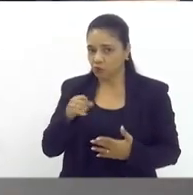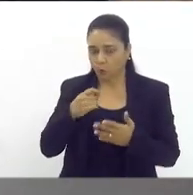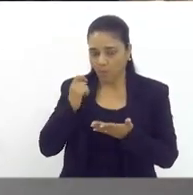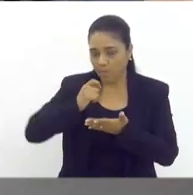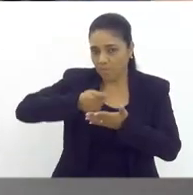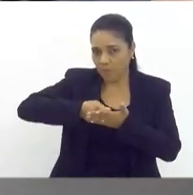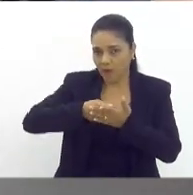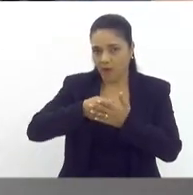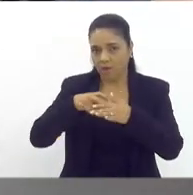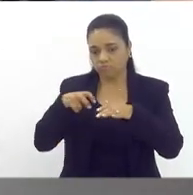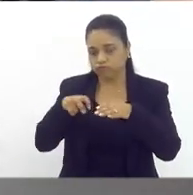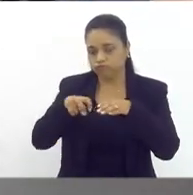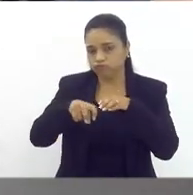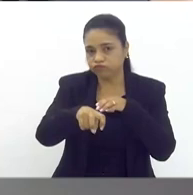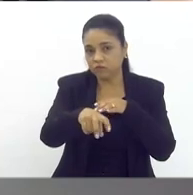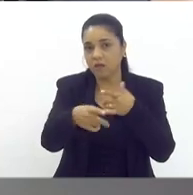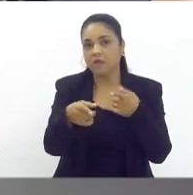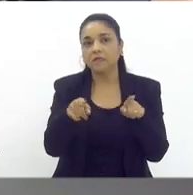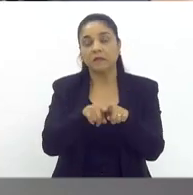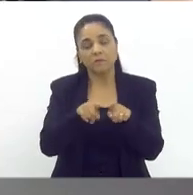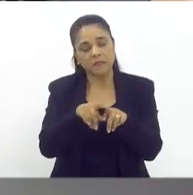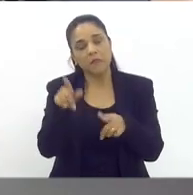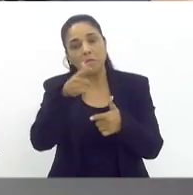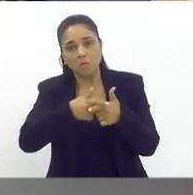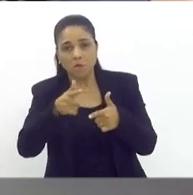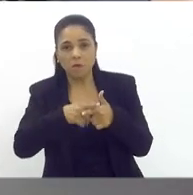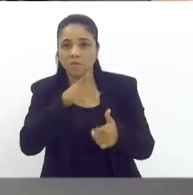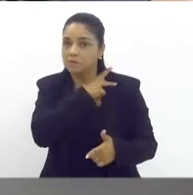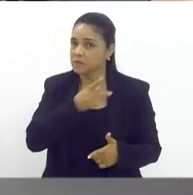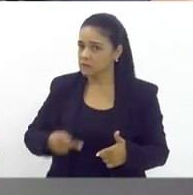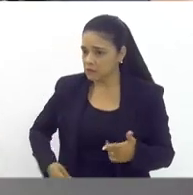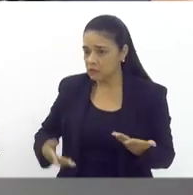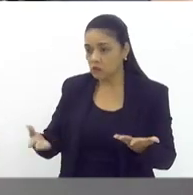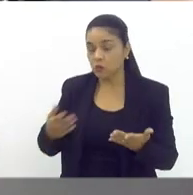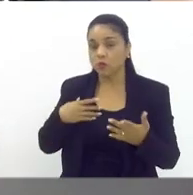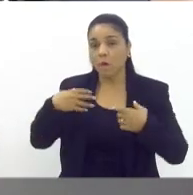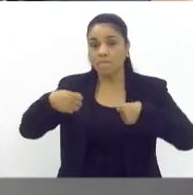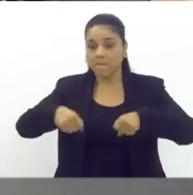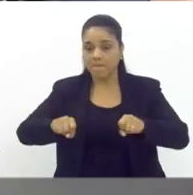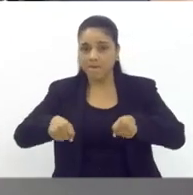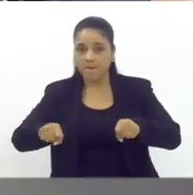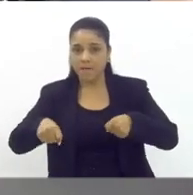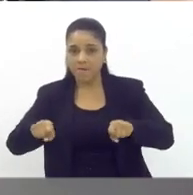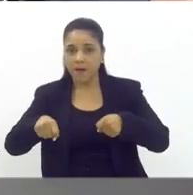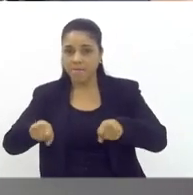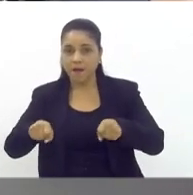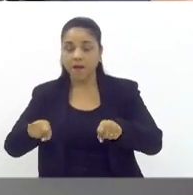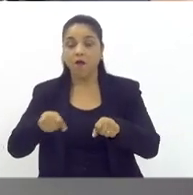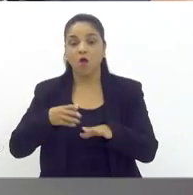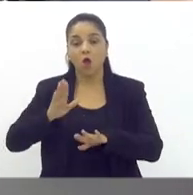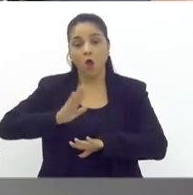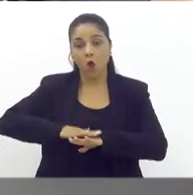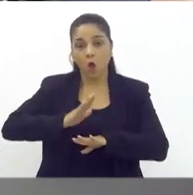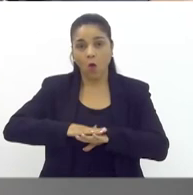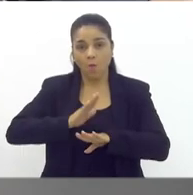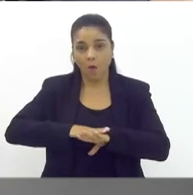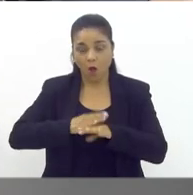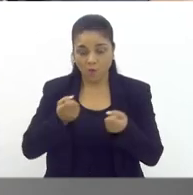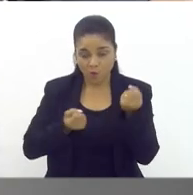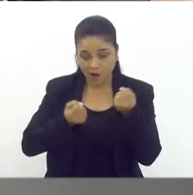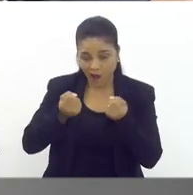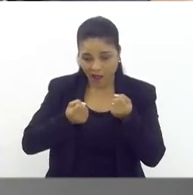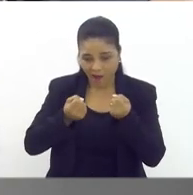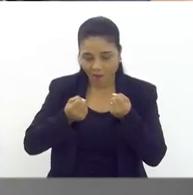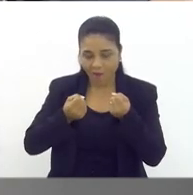presidente do do transporte dos motociclistas que eles usavam o próprio carro para transportar